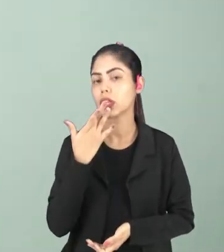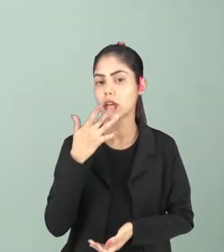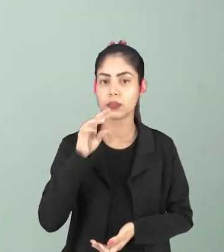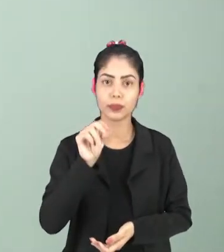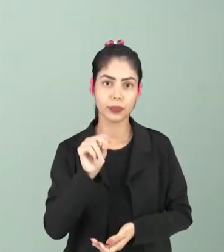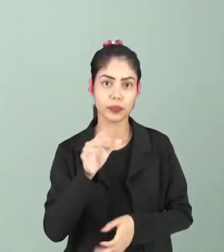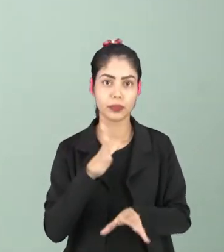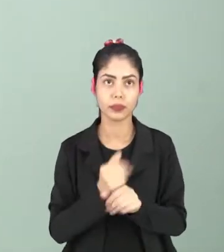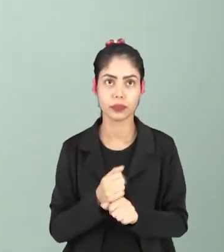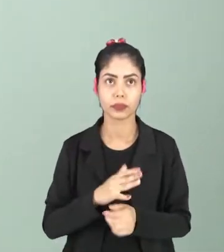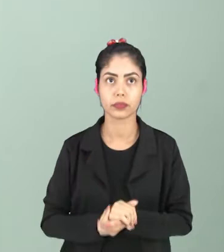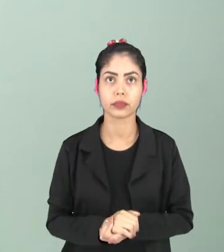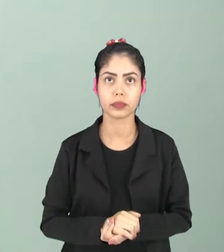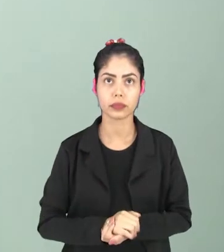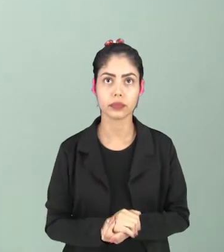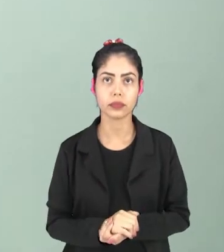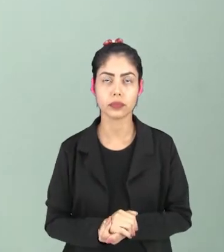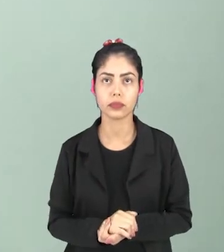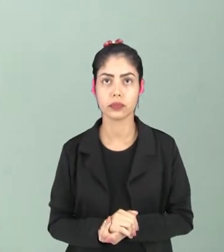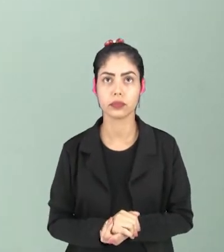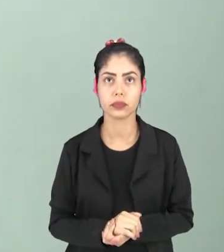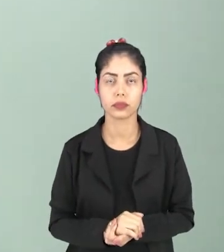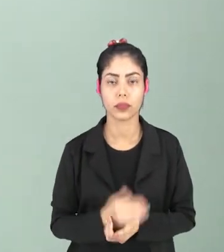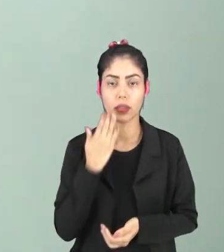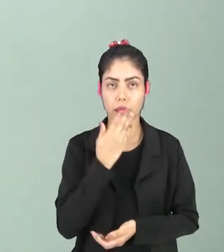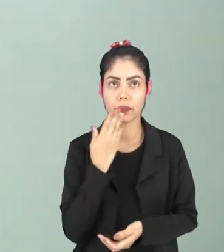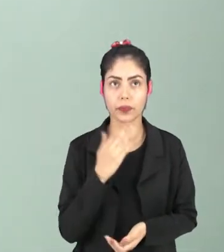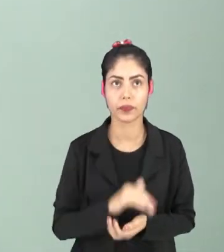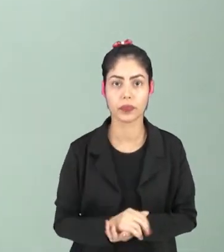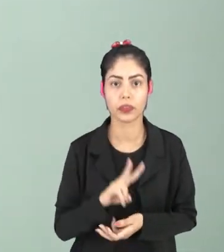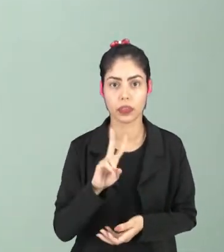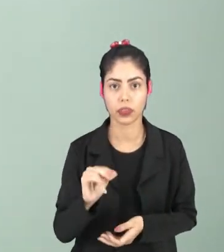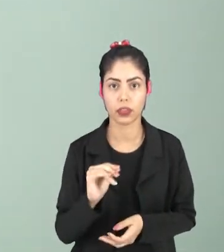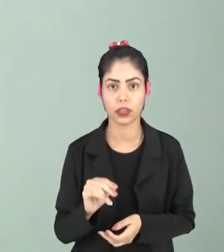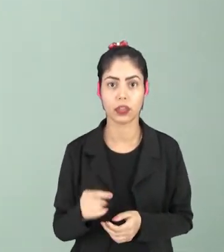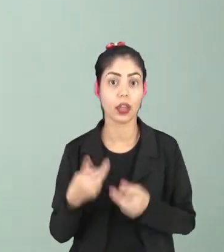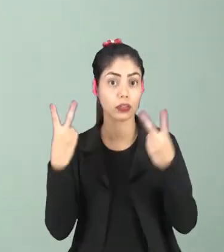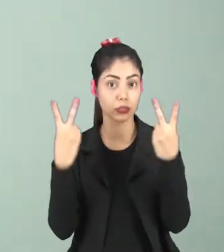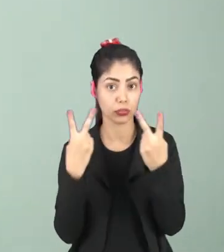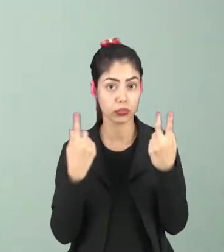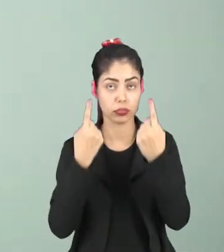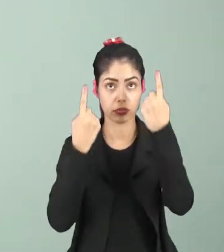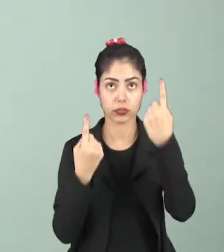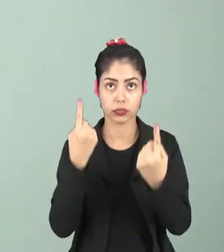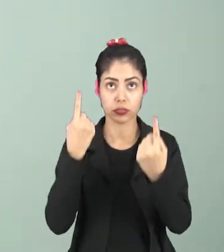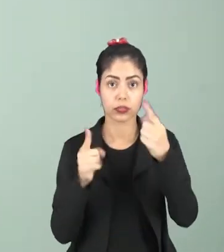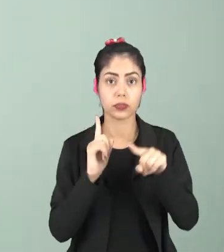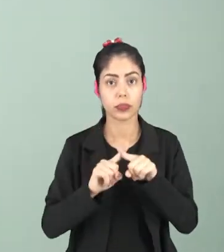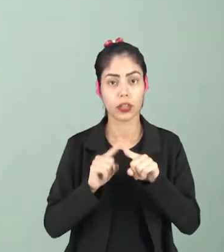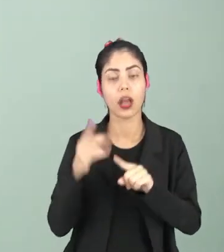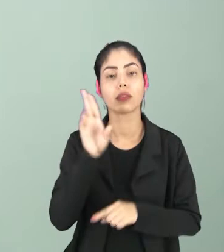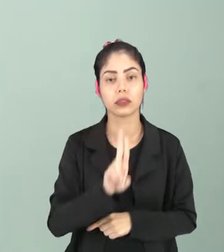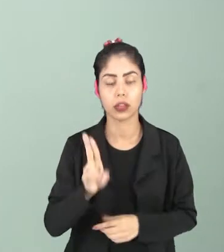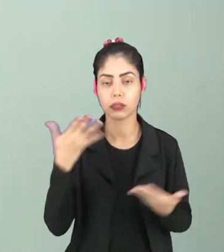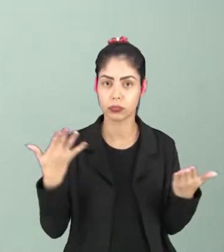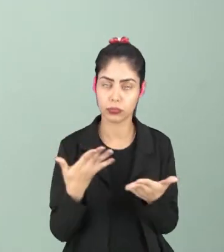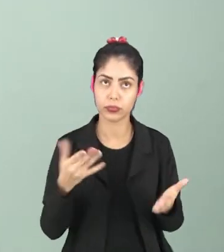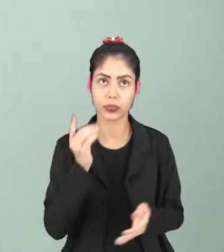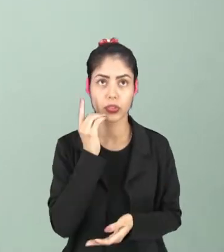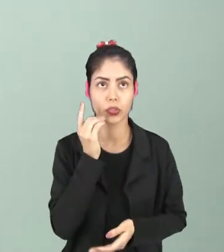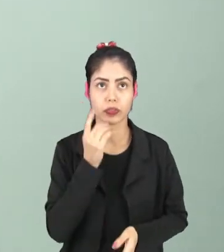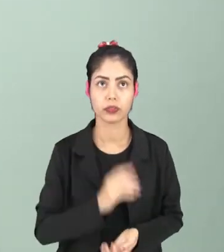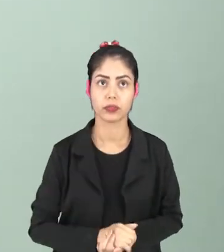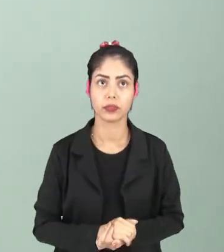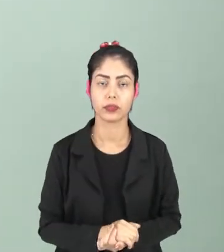Conservação pela adição de sal e pela adição de açúcar. A gente vai dar um pouco de enfoque a esses 2 métodos porque são muito utilizados hoje em dia,